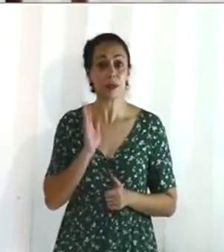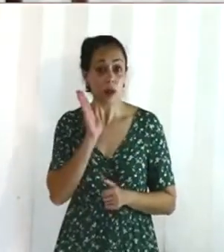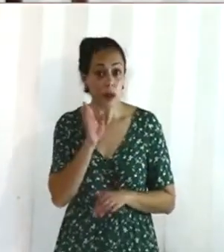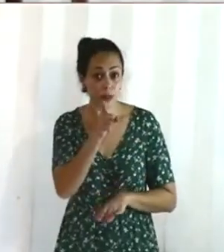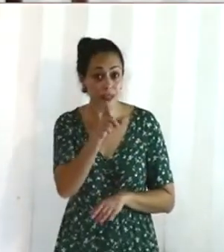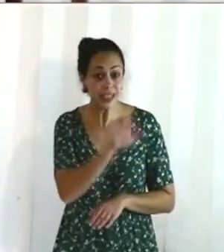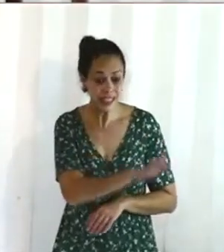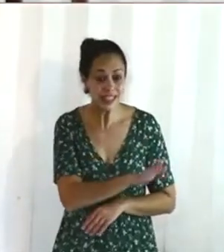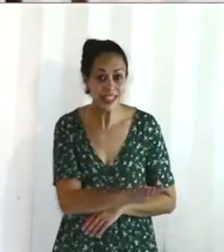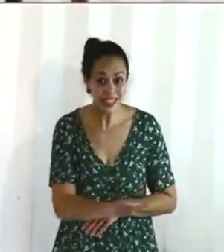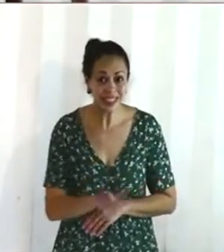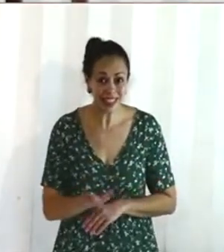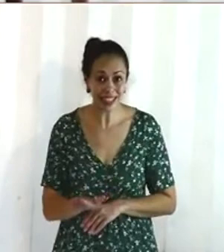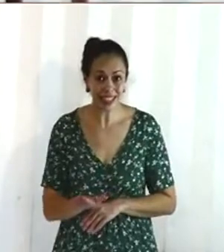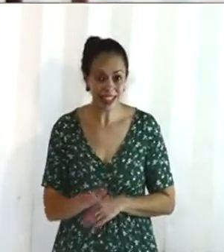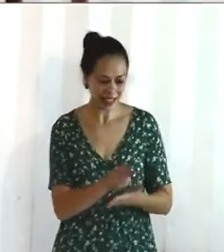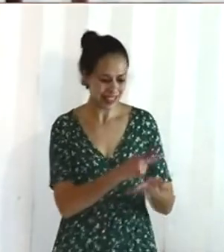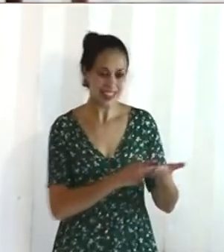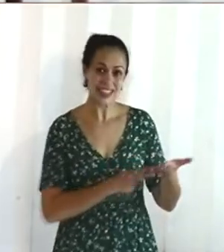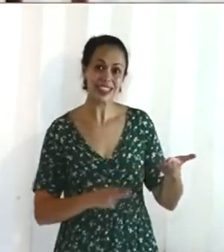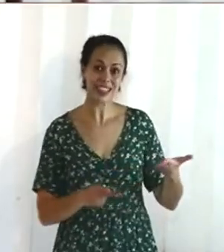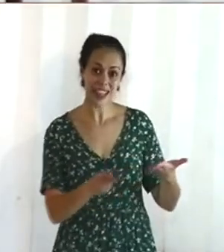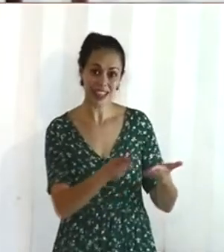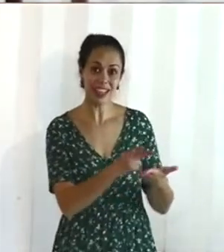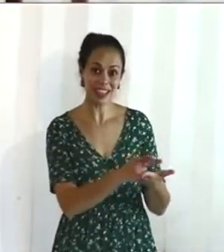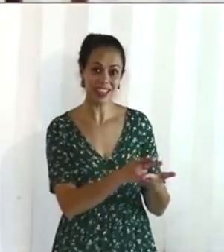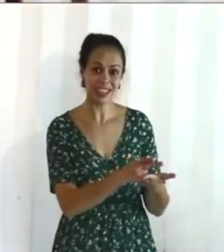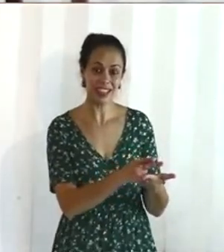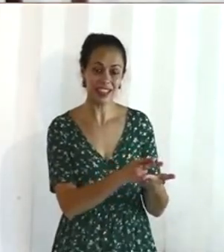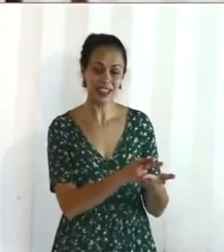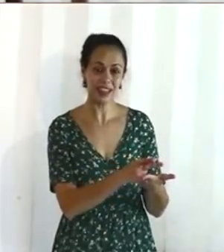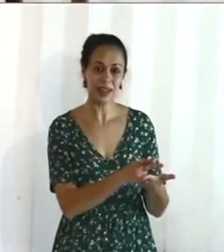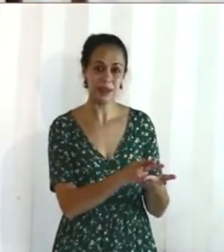nosso desenho, que era